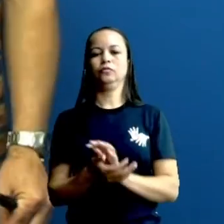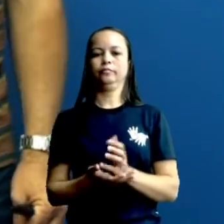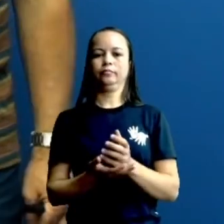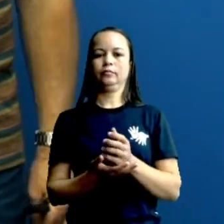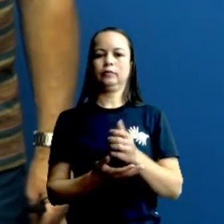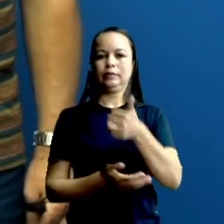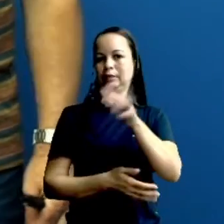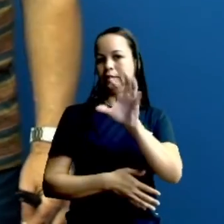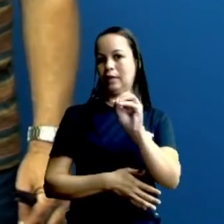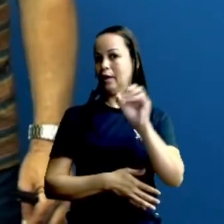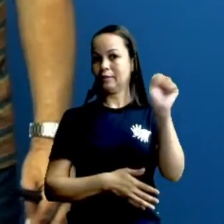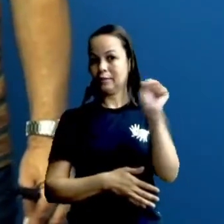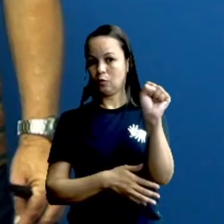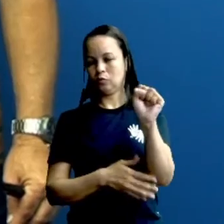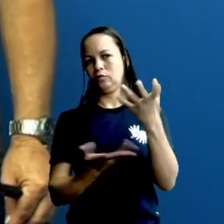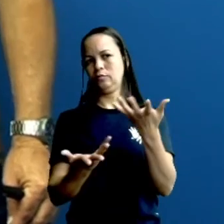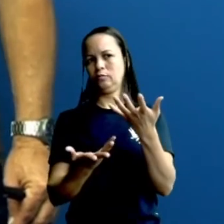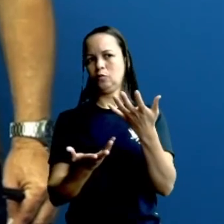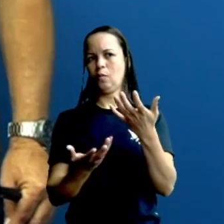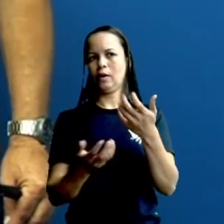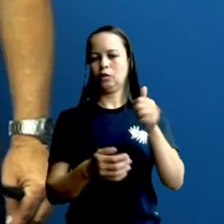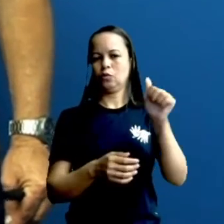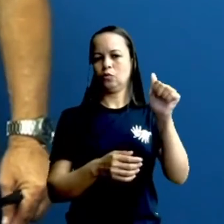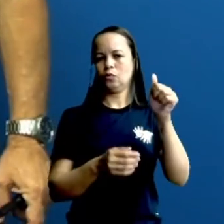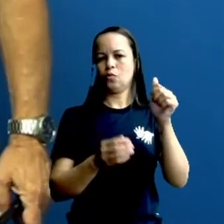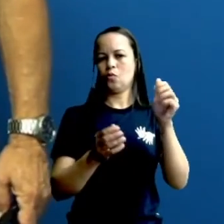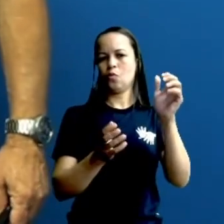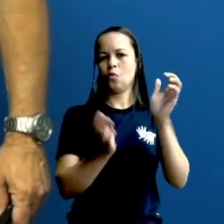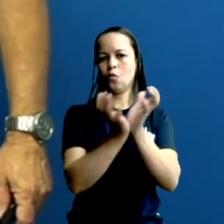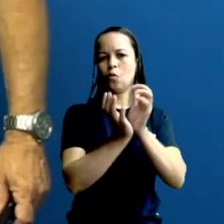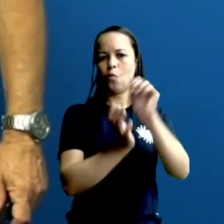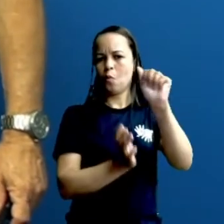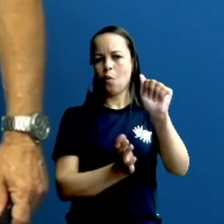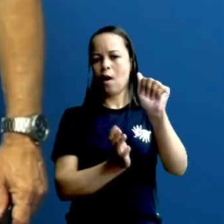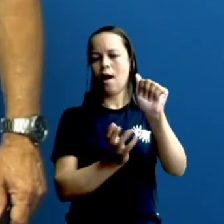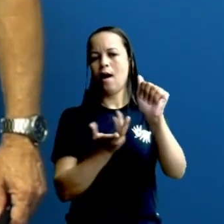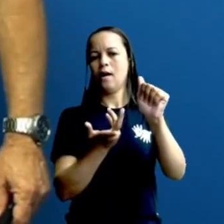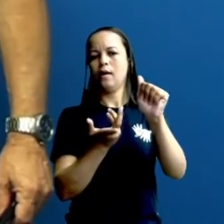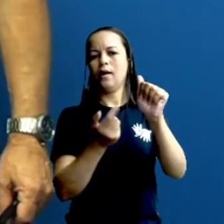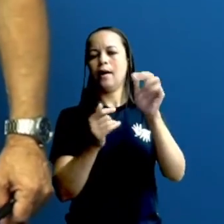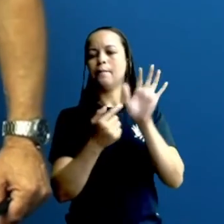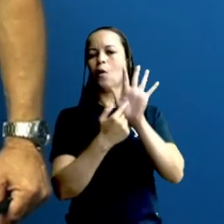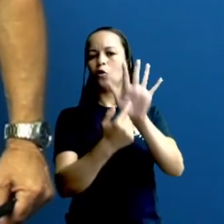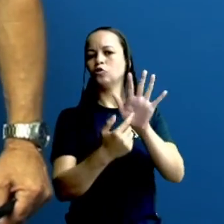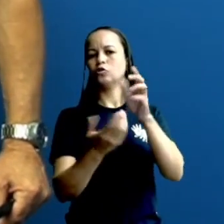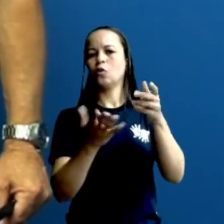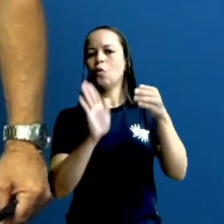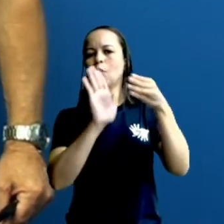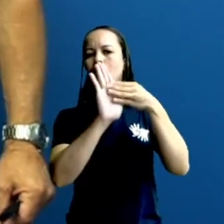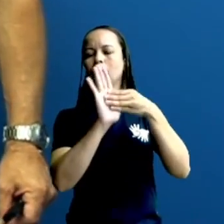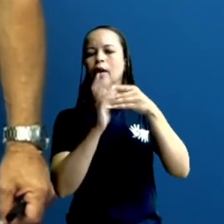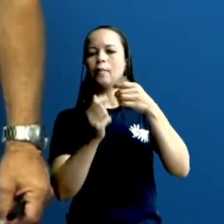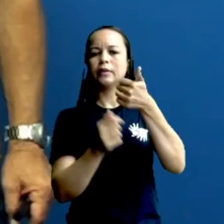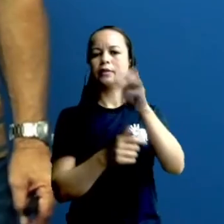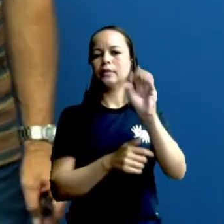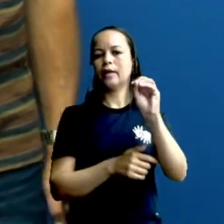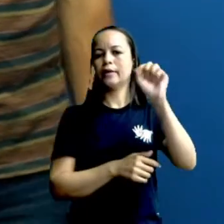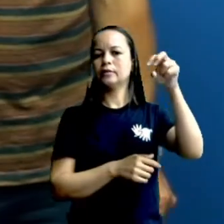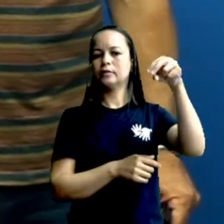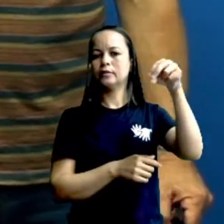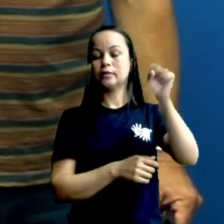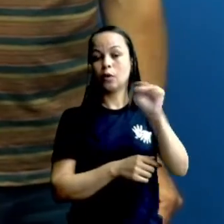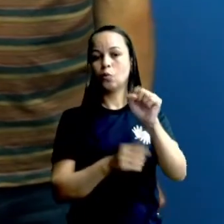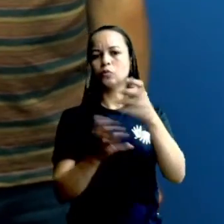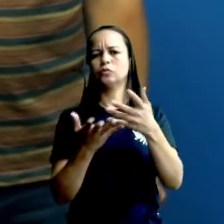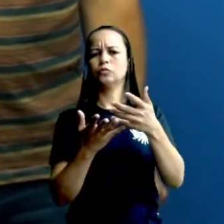10 segundos. O partido A apareceu, o programazinho dele apareceu durante 10 segundos. E o partido B